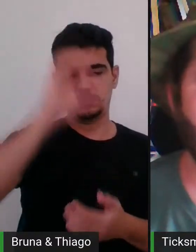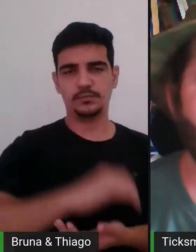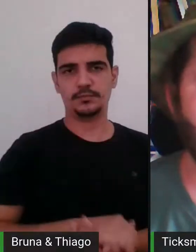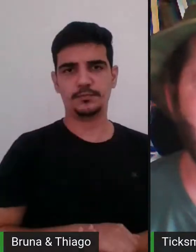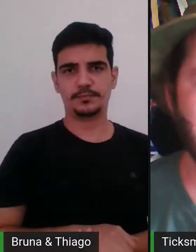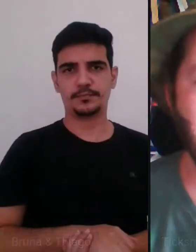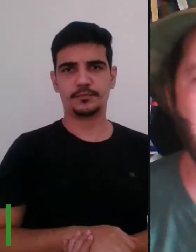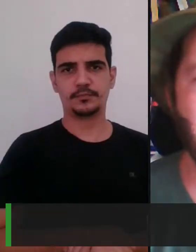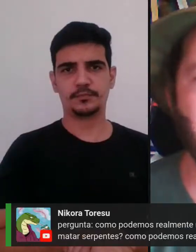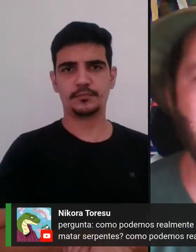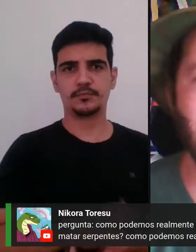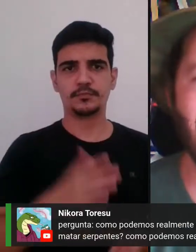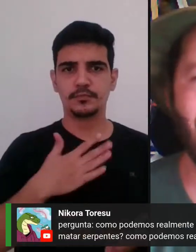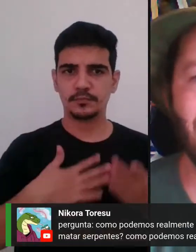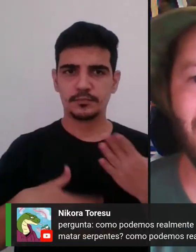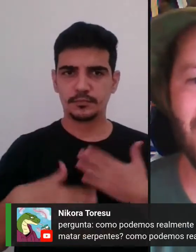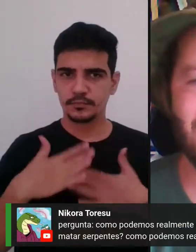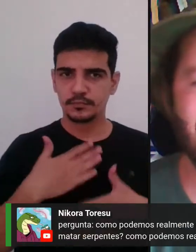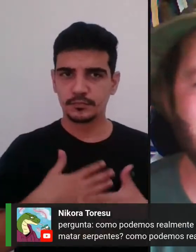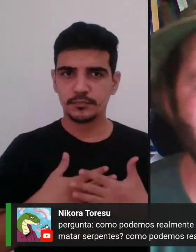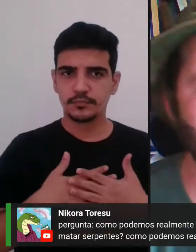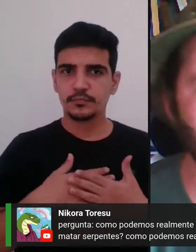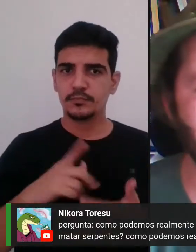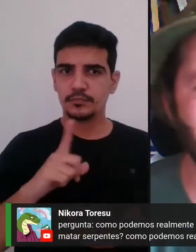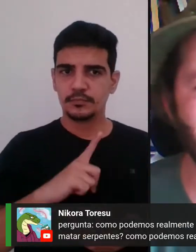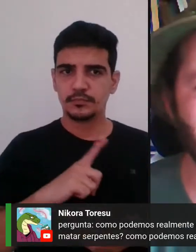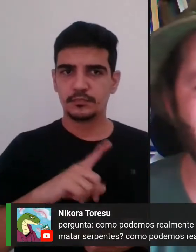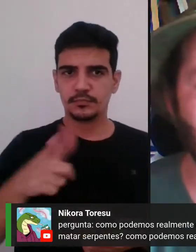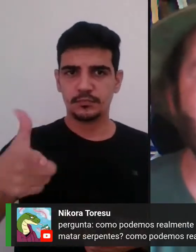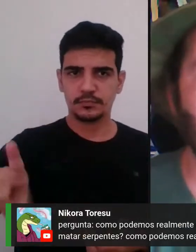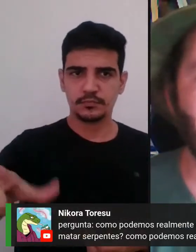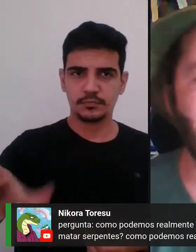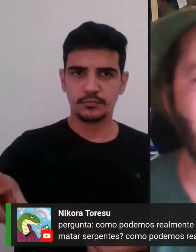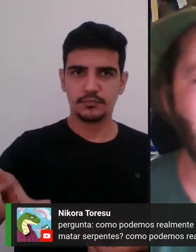E aí, tranquilinho? Alguém mais?